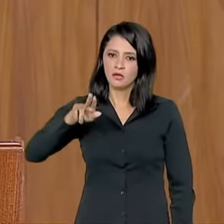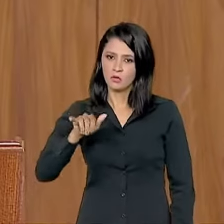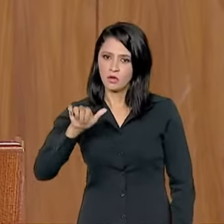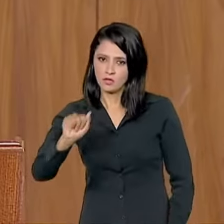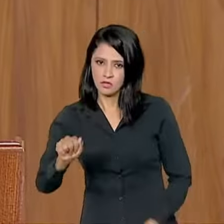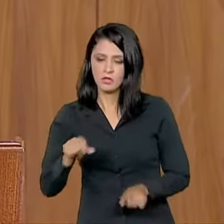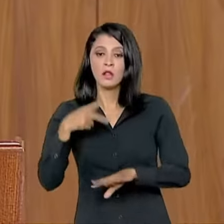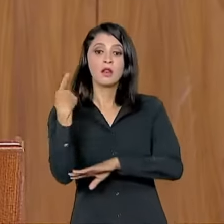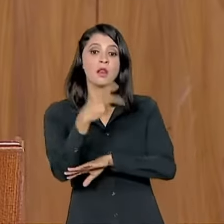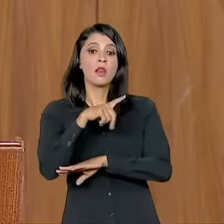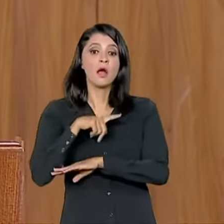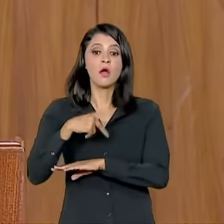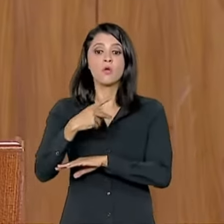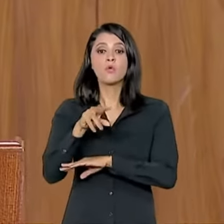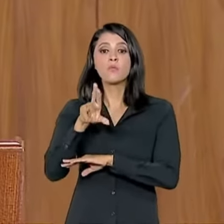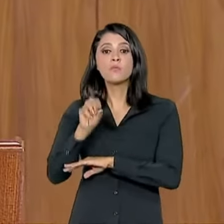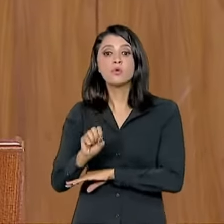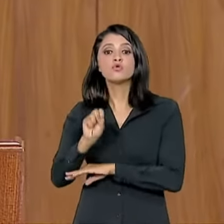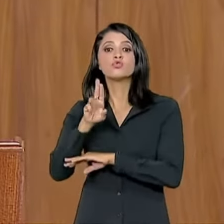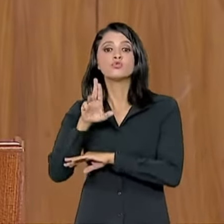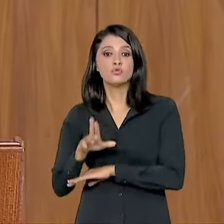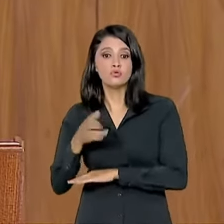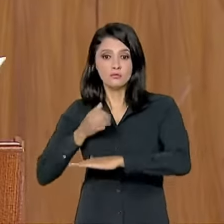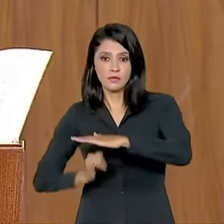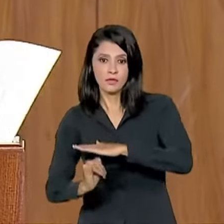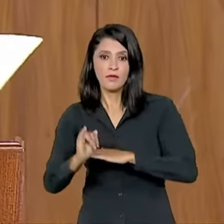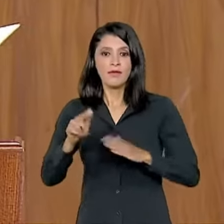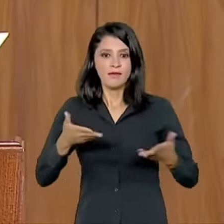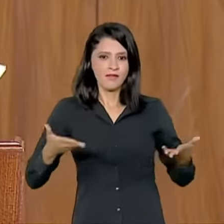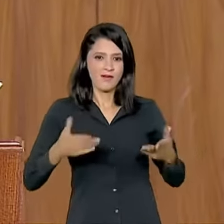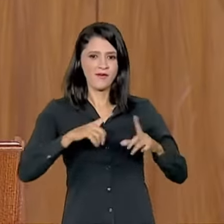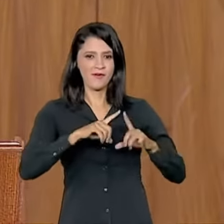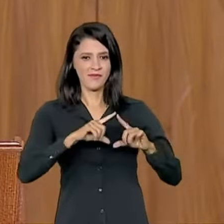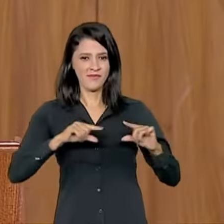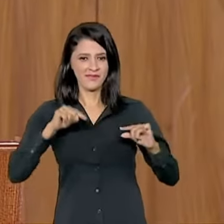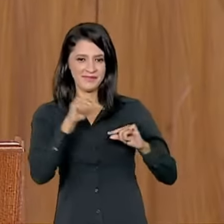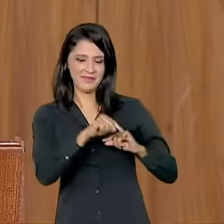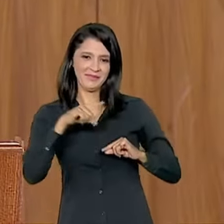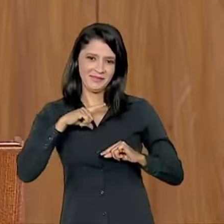PROSUB, e agora Brasília, para uma visita